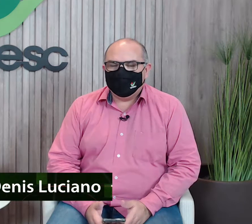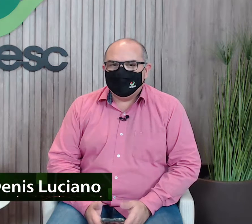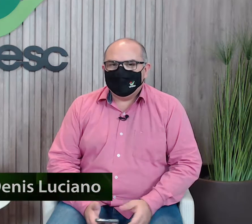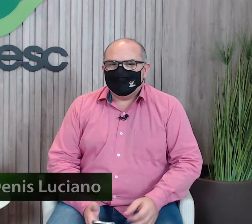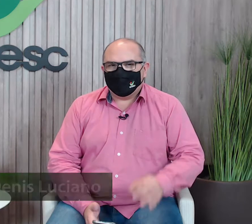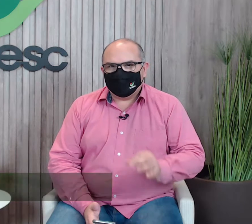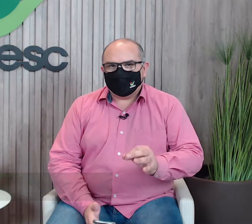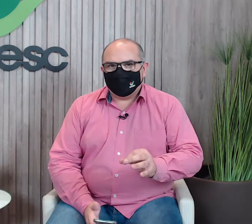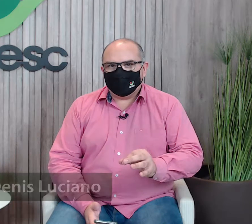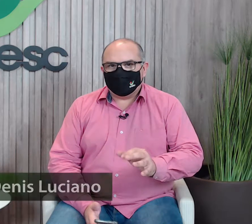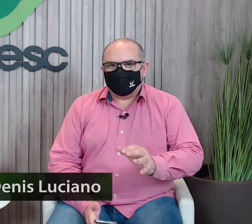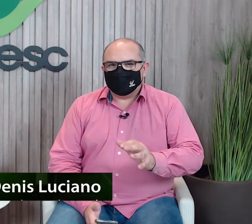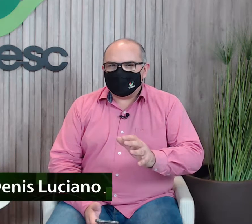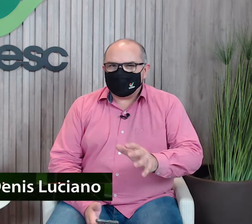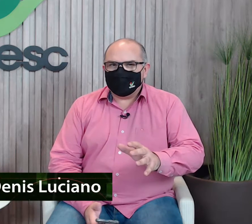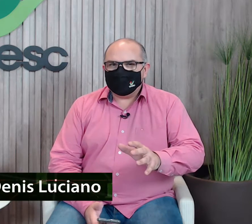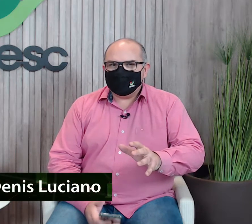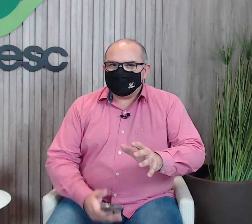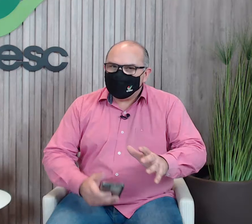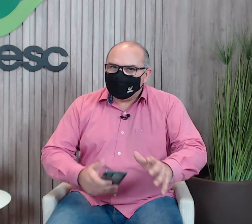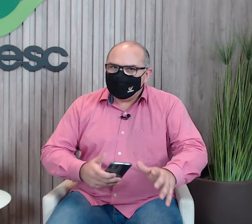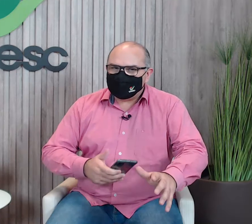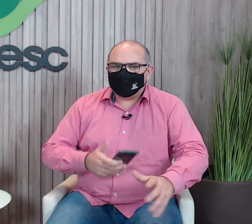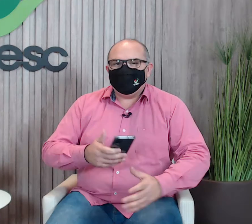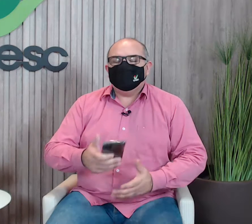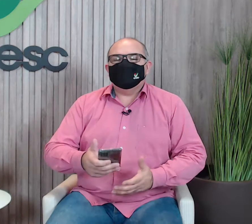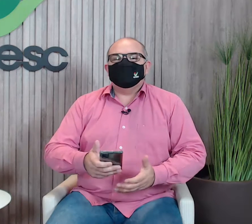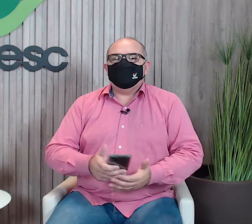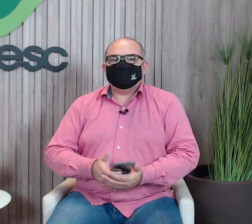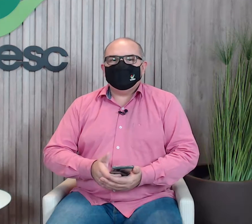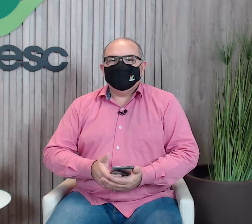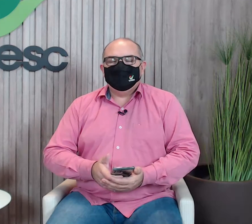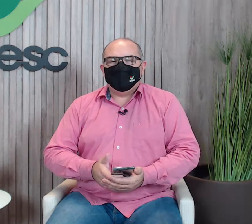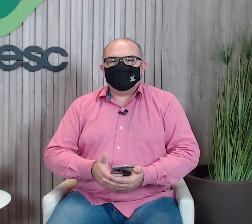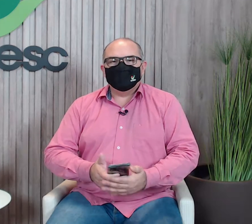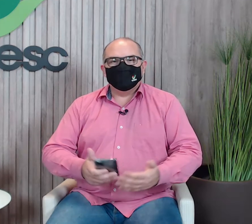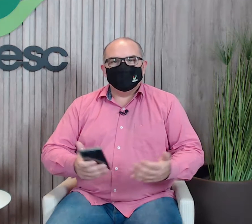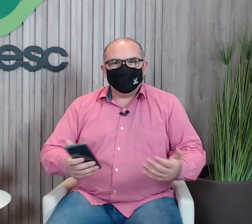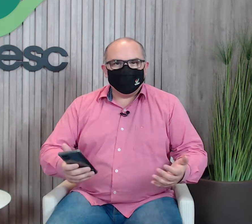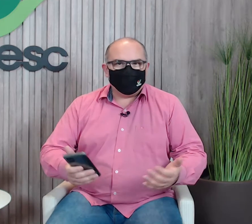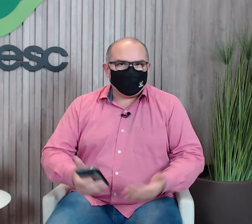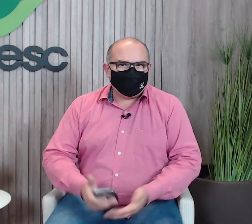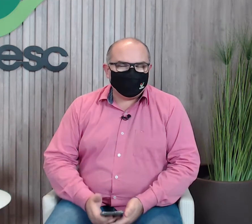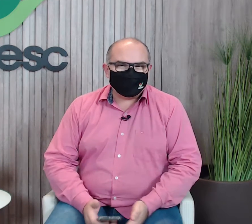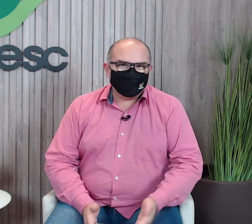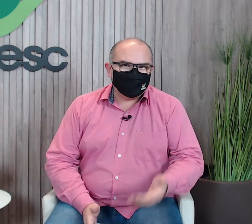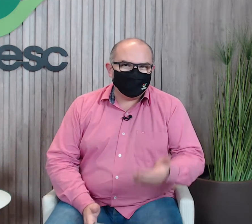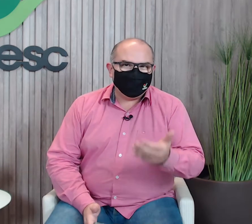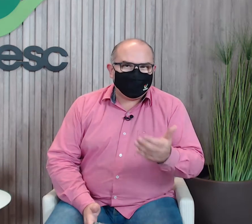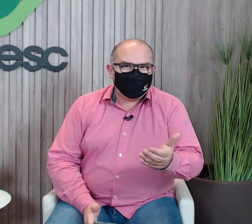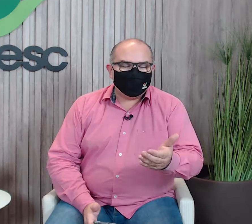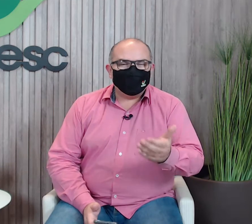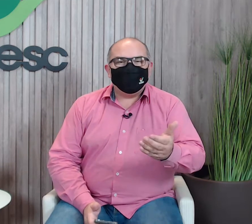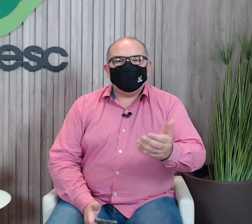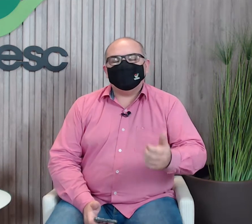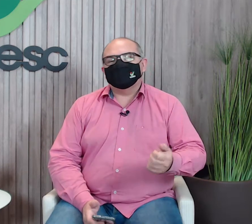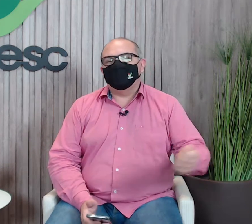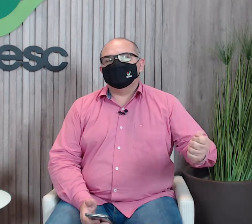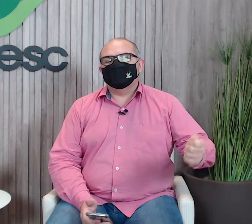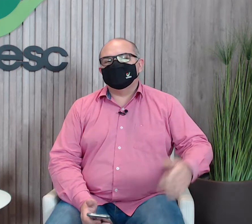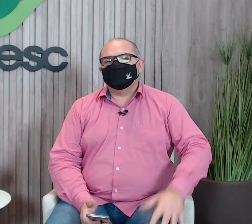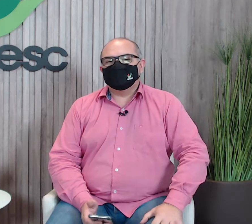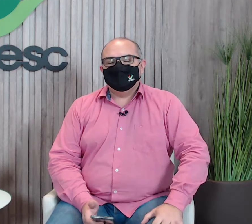ar. Programa que completou 6 meses e aí nessa virada de semestre a gente muda o formato, mas continua ligado, ligada